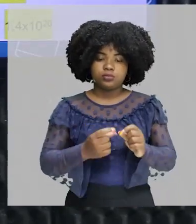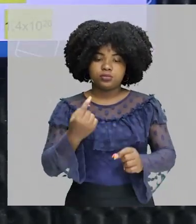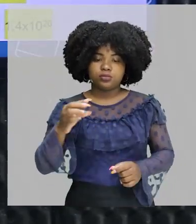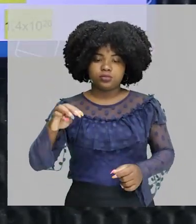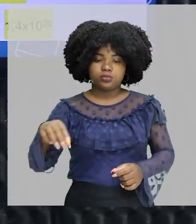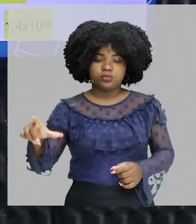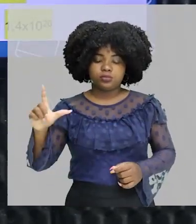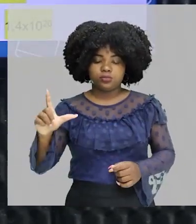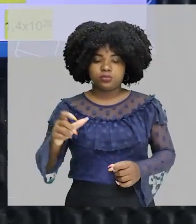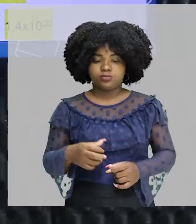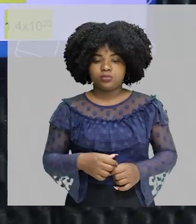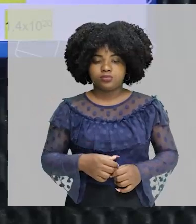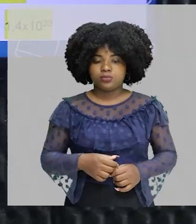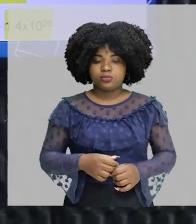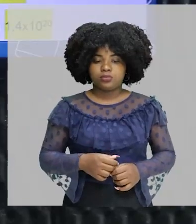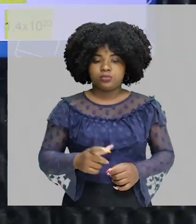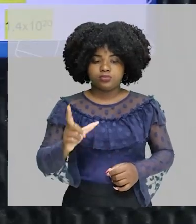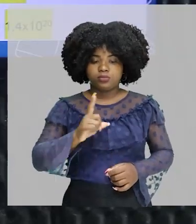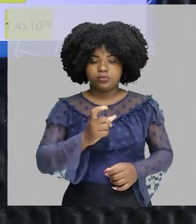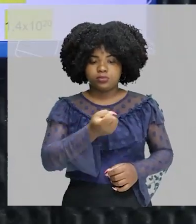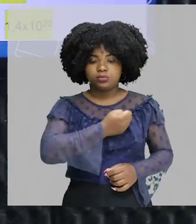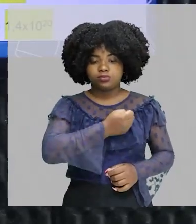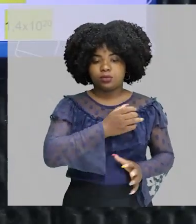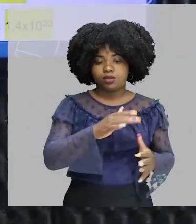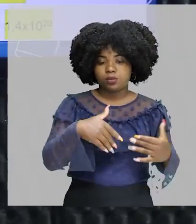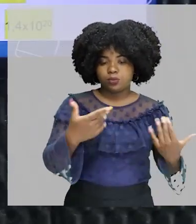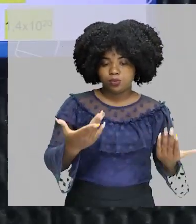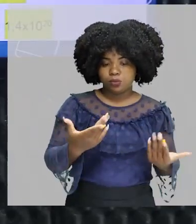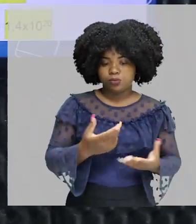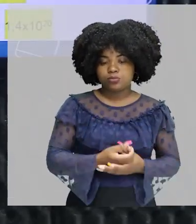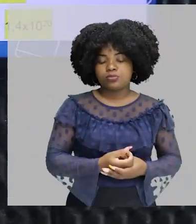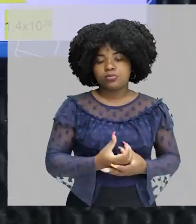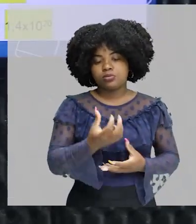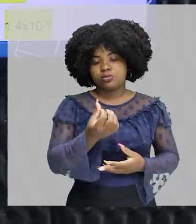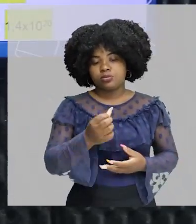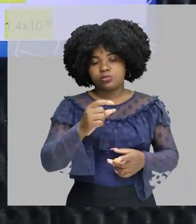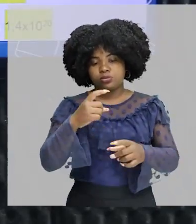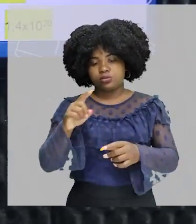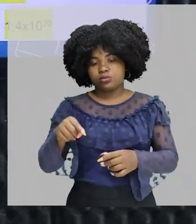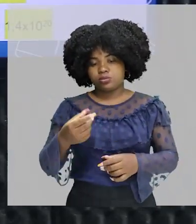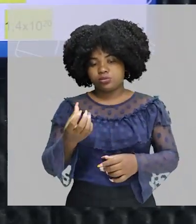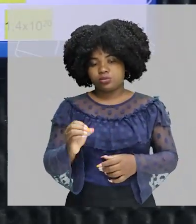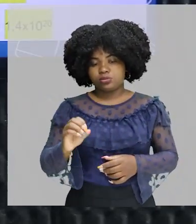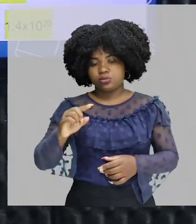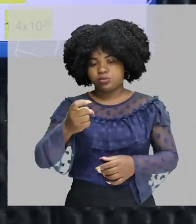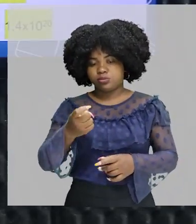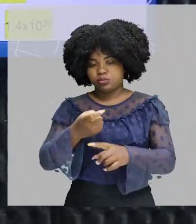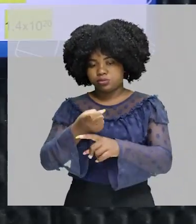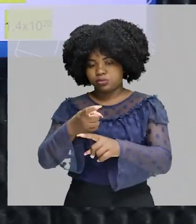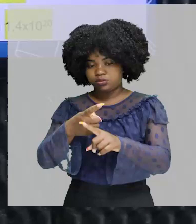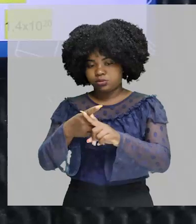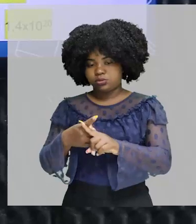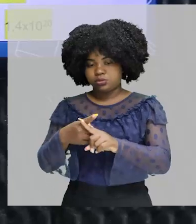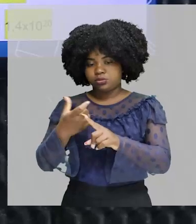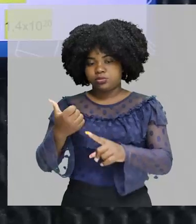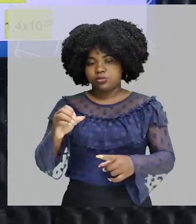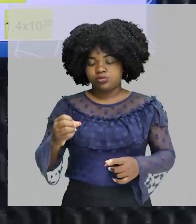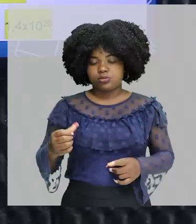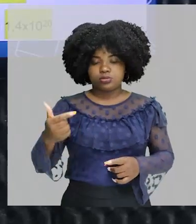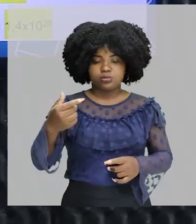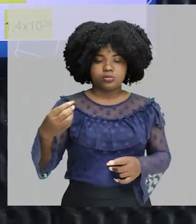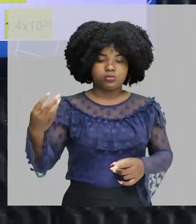1 mol equivale a um número. Qual o número, turma? 6 vezes 10 elevado a 23.